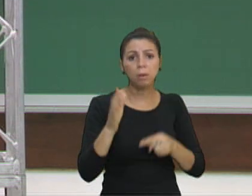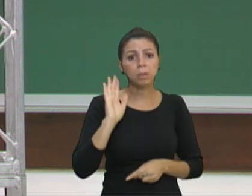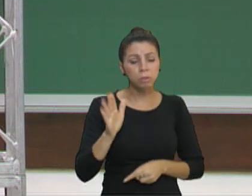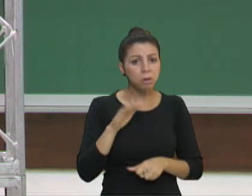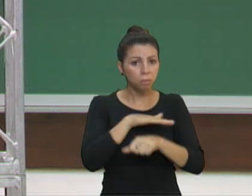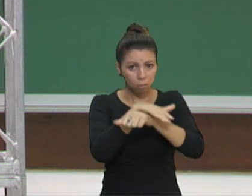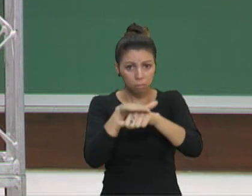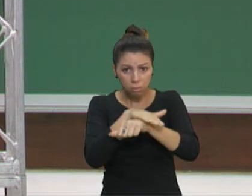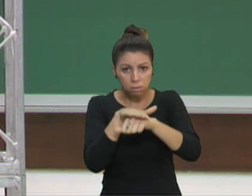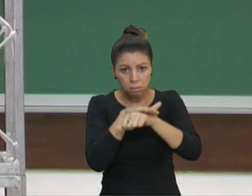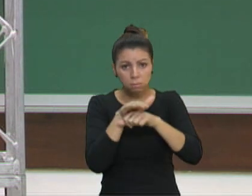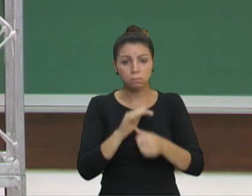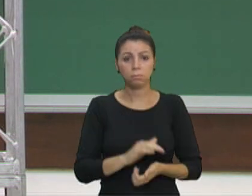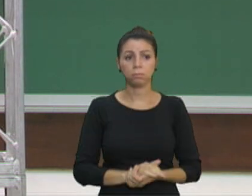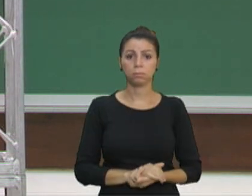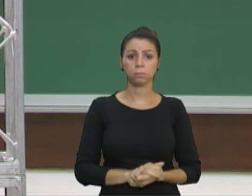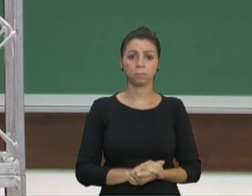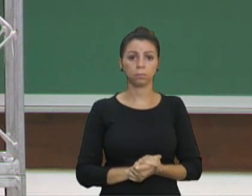aqui.